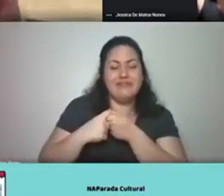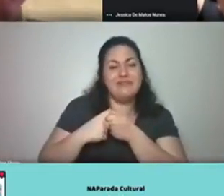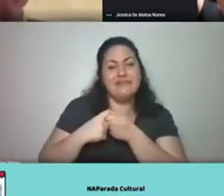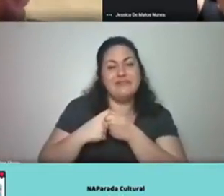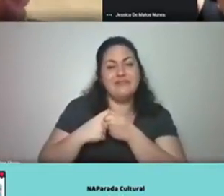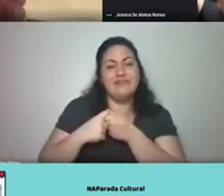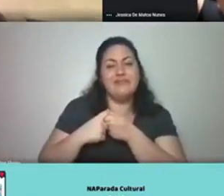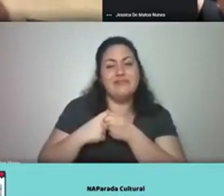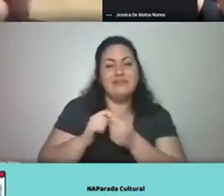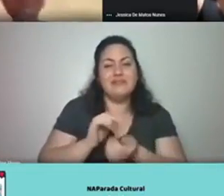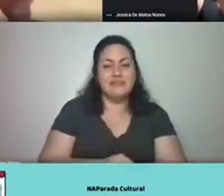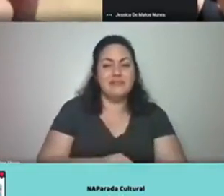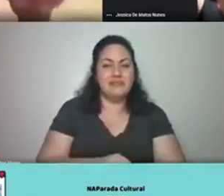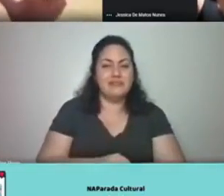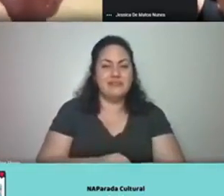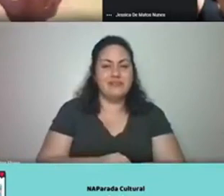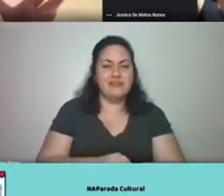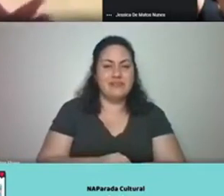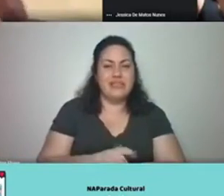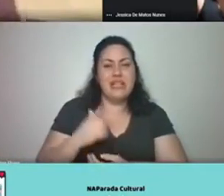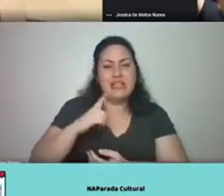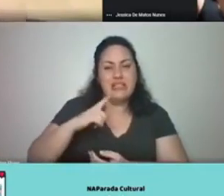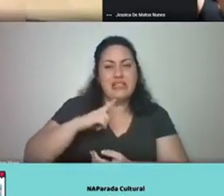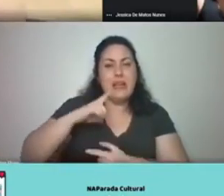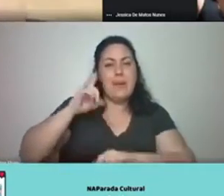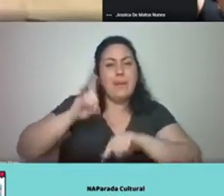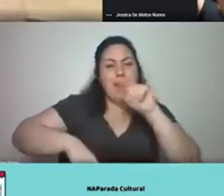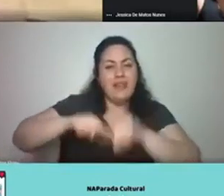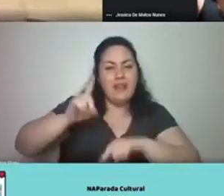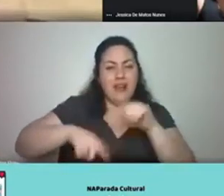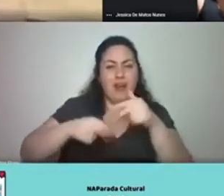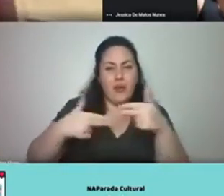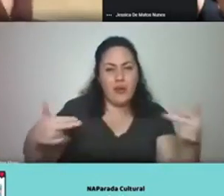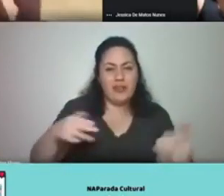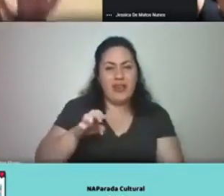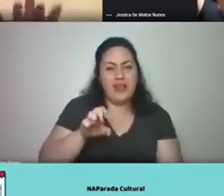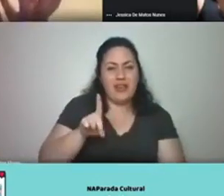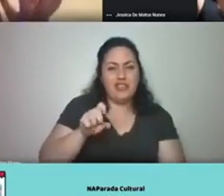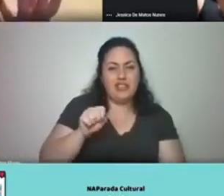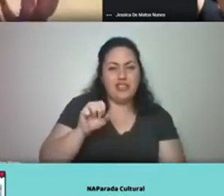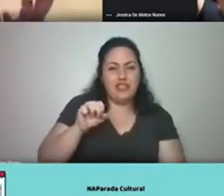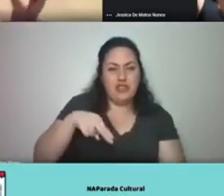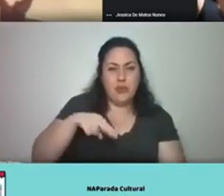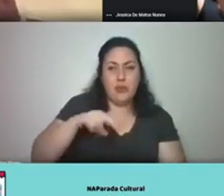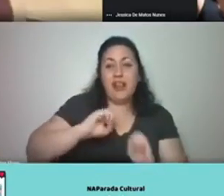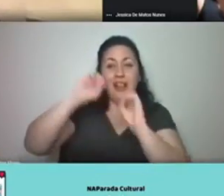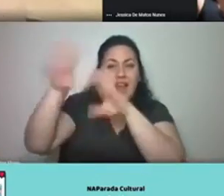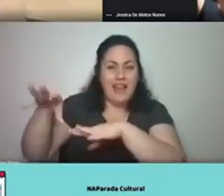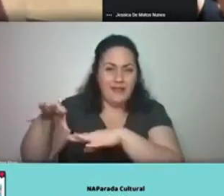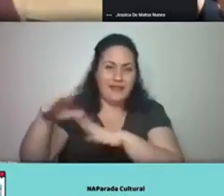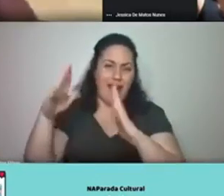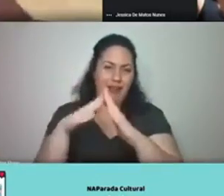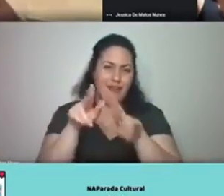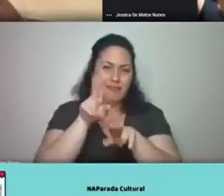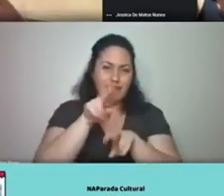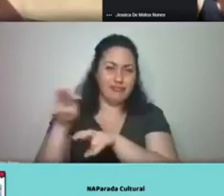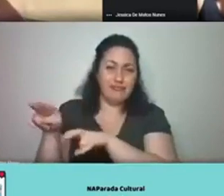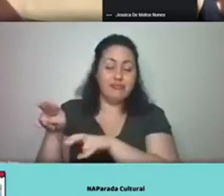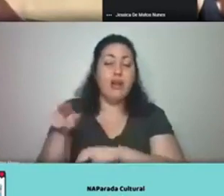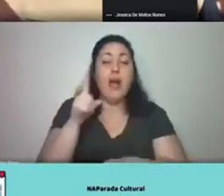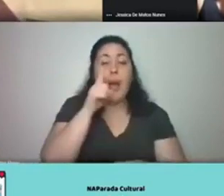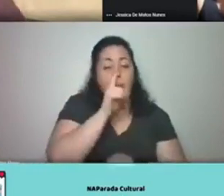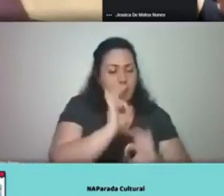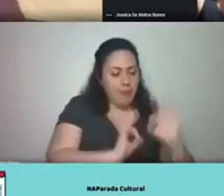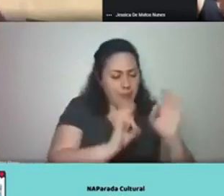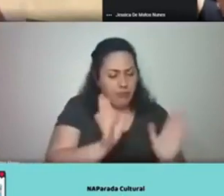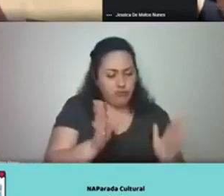coisas os materiais, enfim, do Edson para poder levar para o dormitório, ela tinha preparado tudo bonitinho. E aí ela chegou e trouxe para ele,